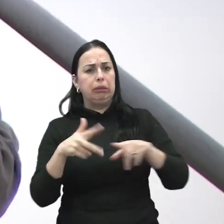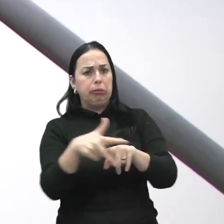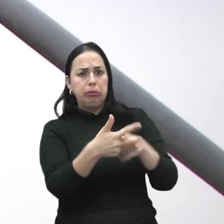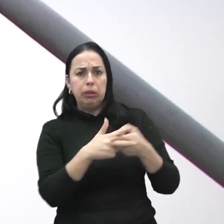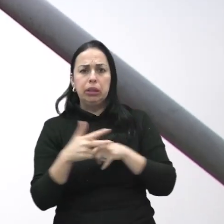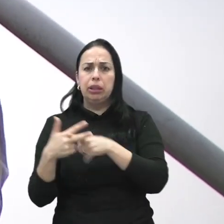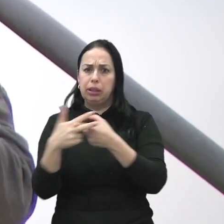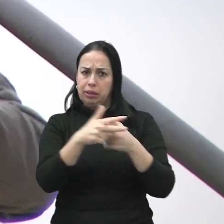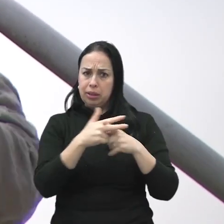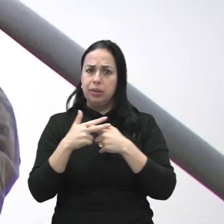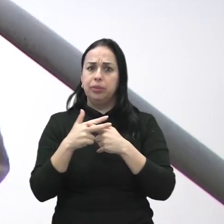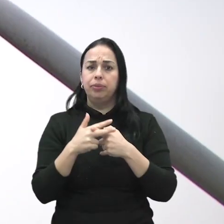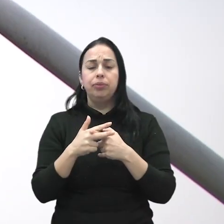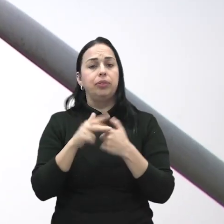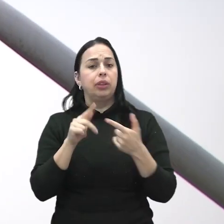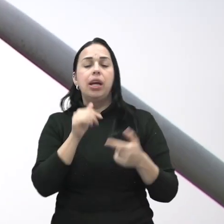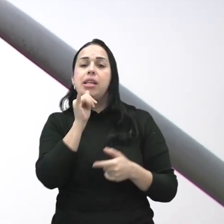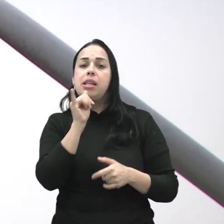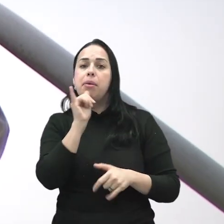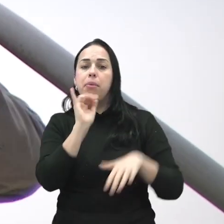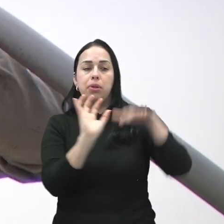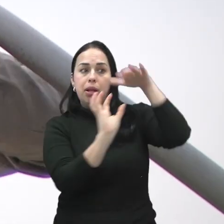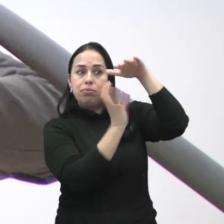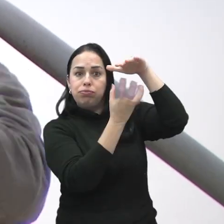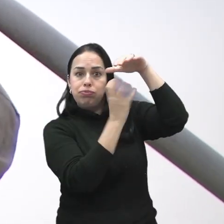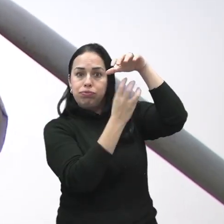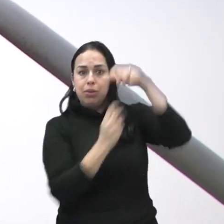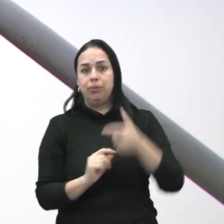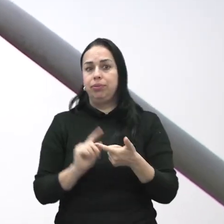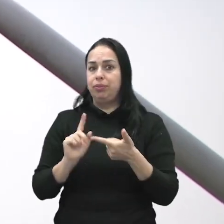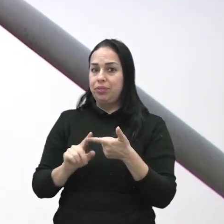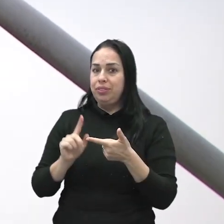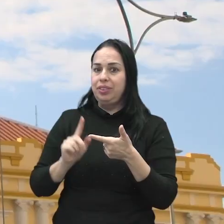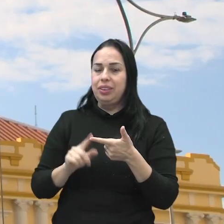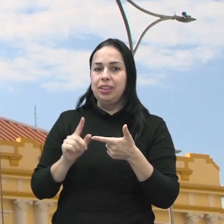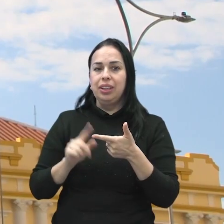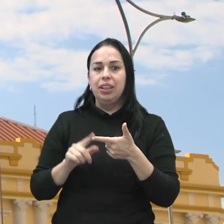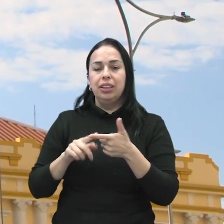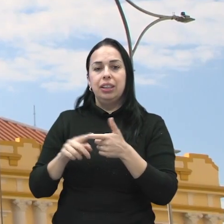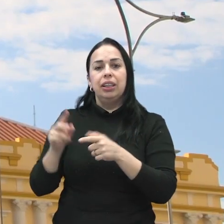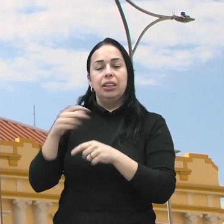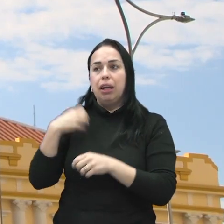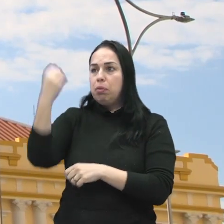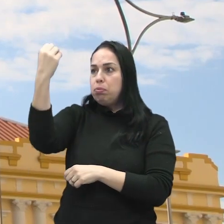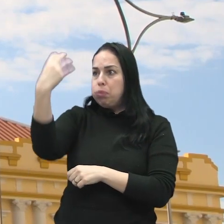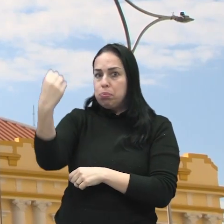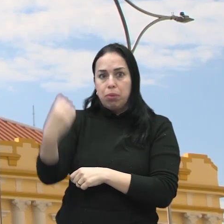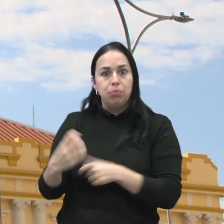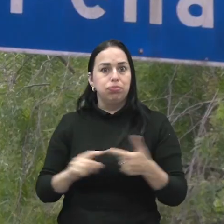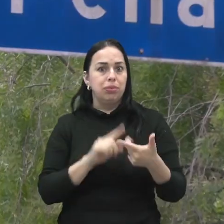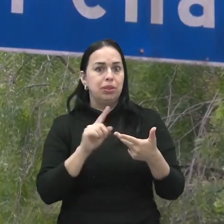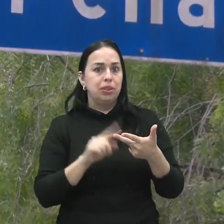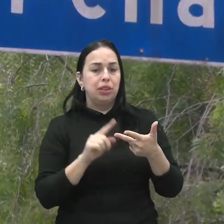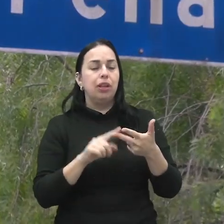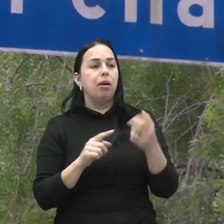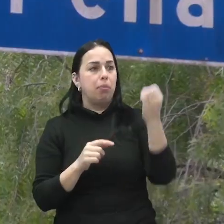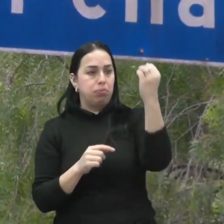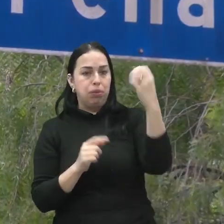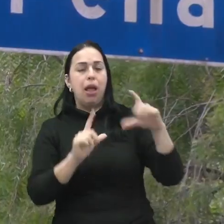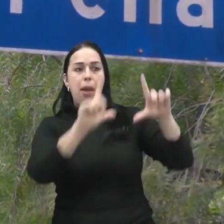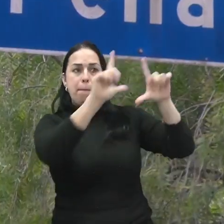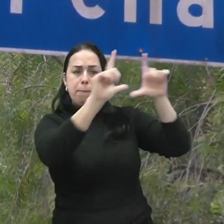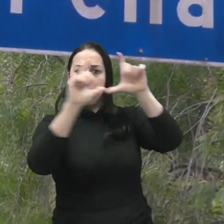de manutenção pública na cidade, como melhorias na iluminação pública, reforço na sinalização de ruas, implantação